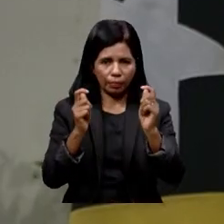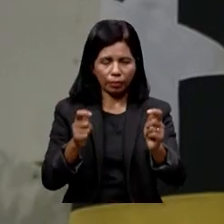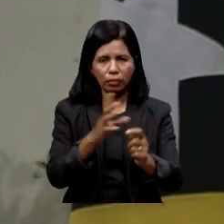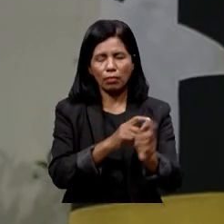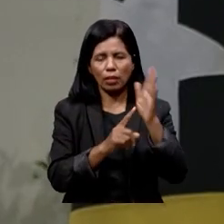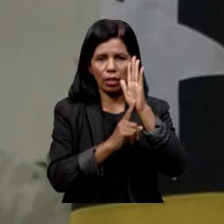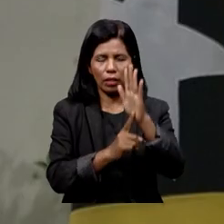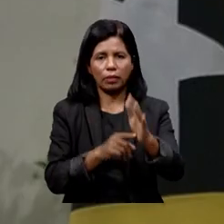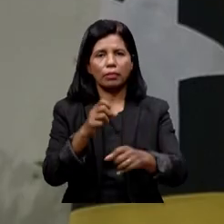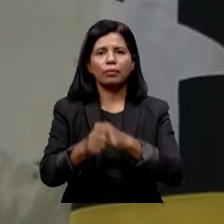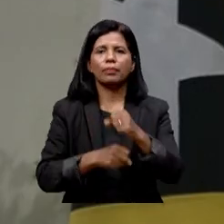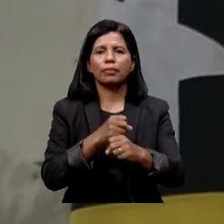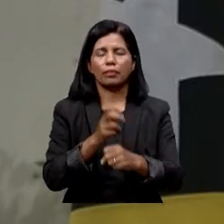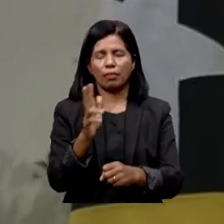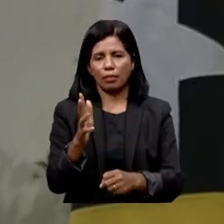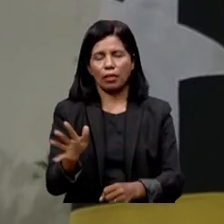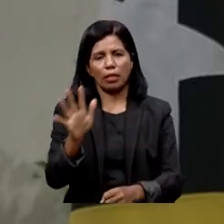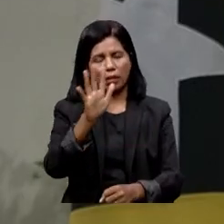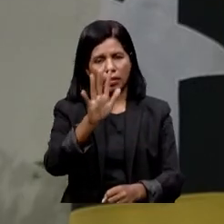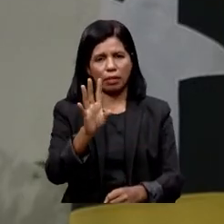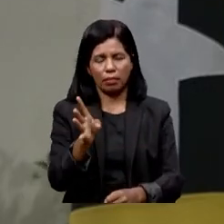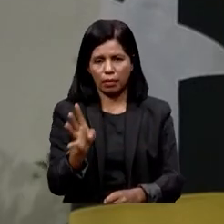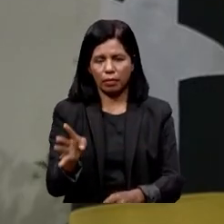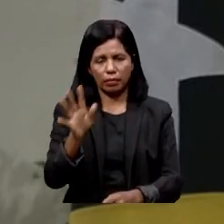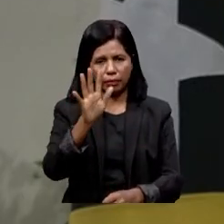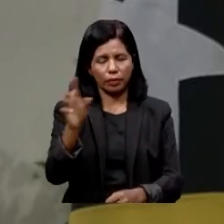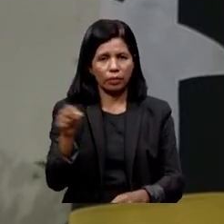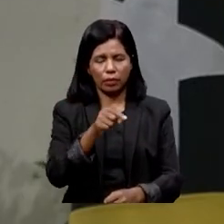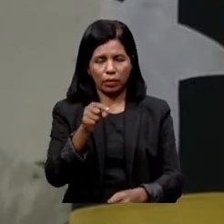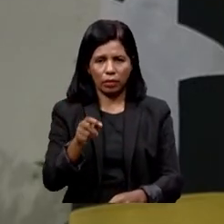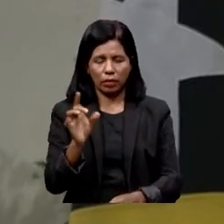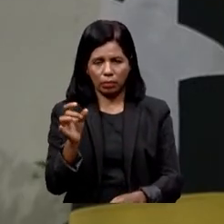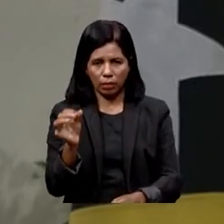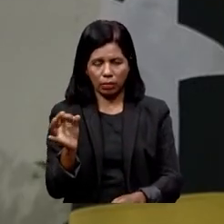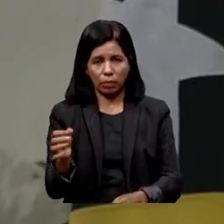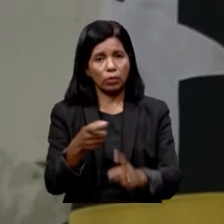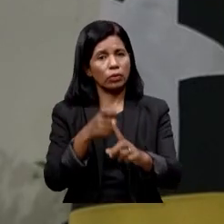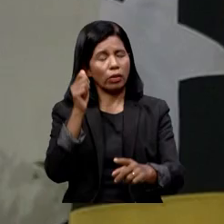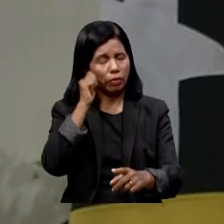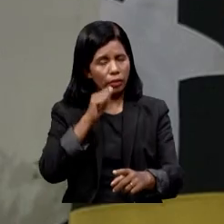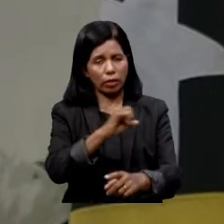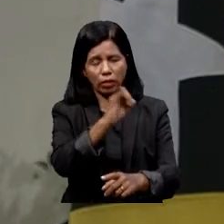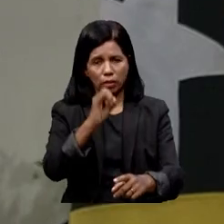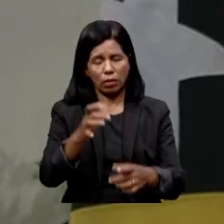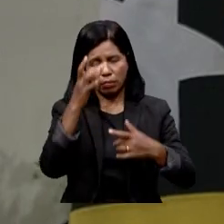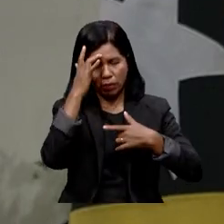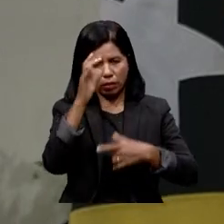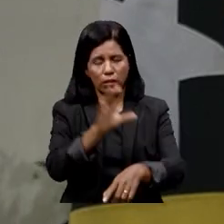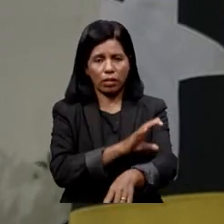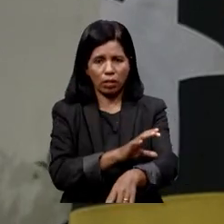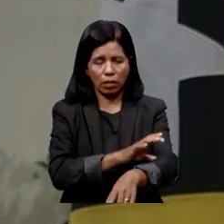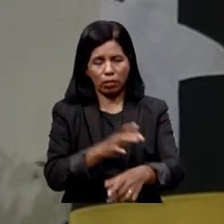desempenho as e etina tornou resilima, no hatnolo resilima, no por cento se anulo, husi feto sira nebe identifica o cancro, cervix,